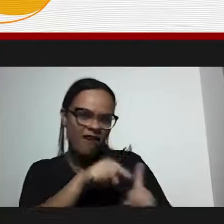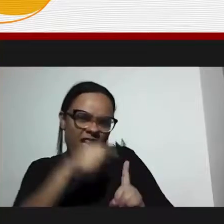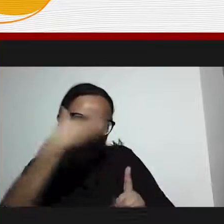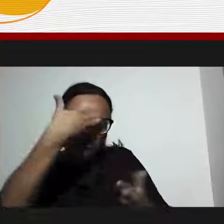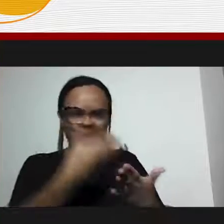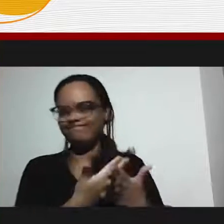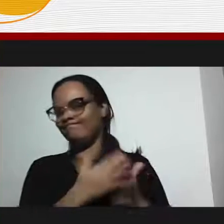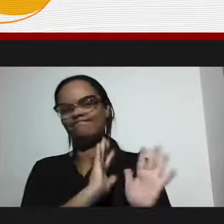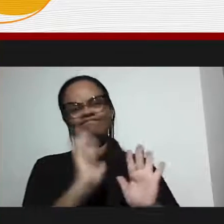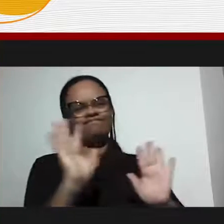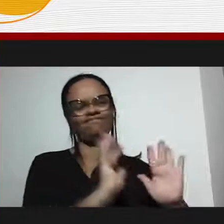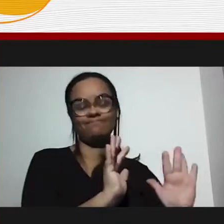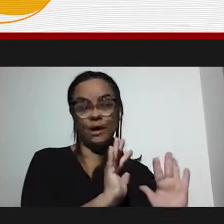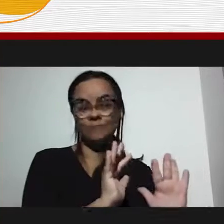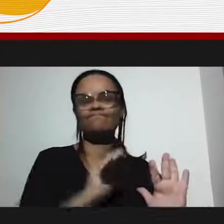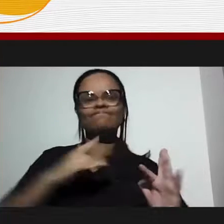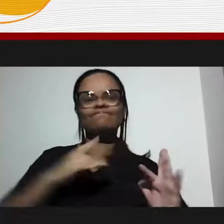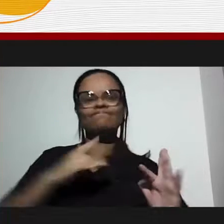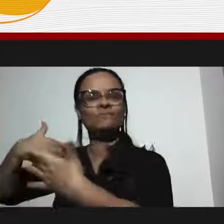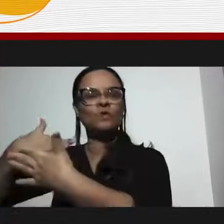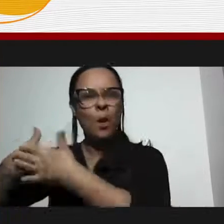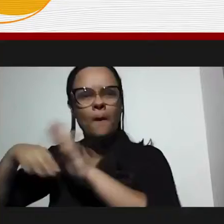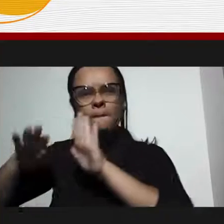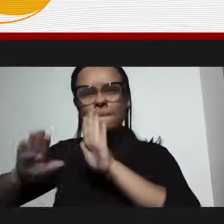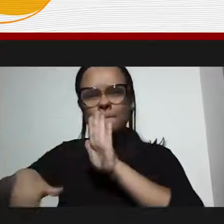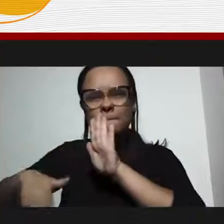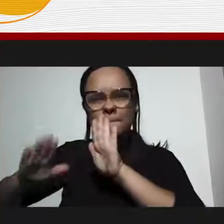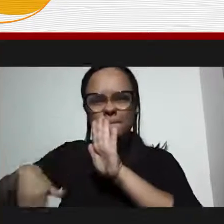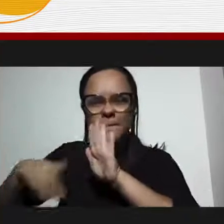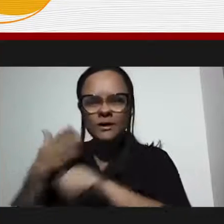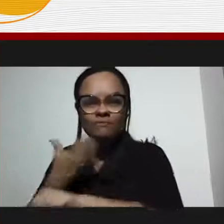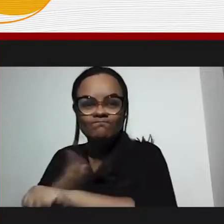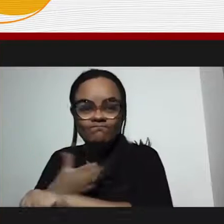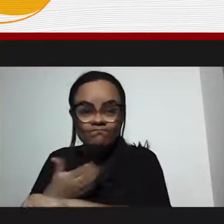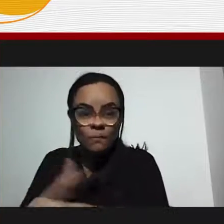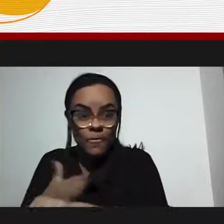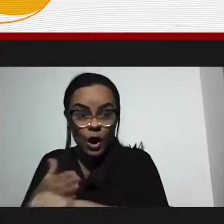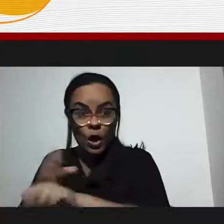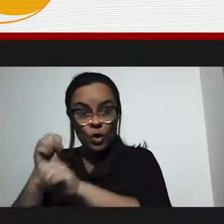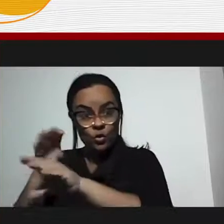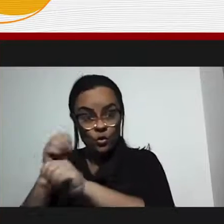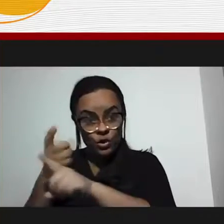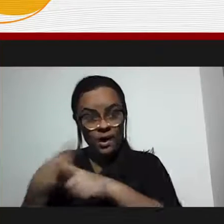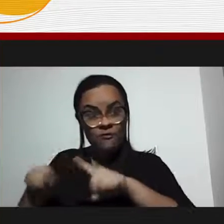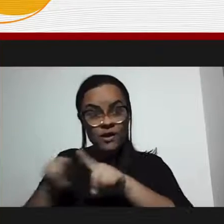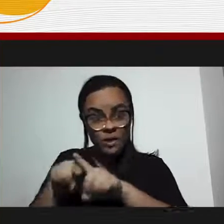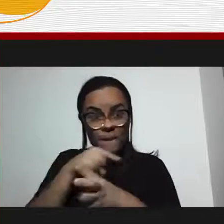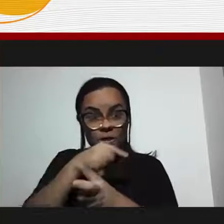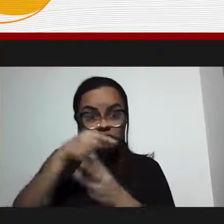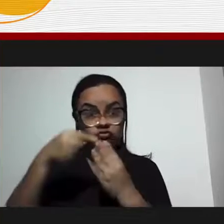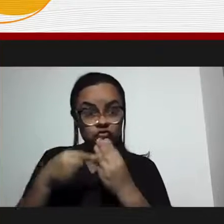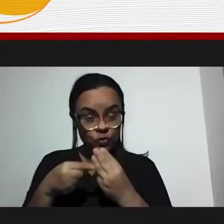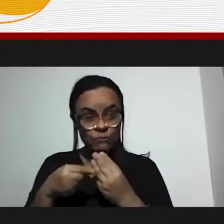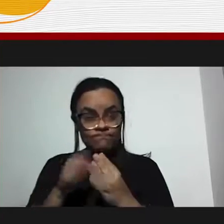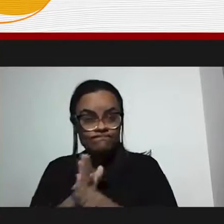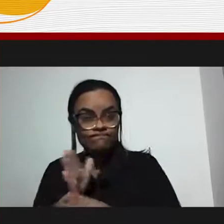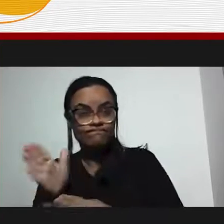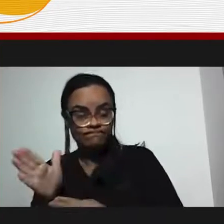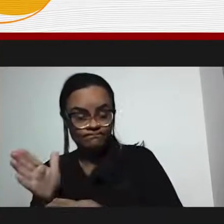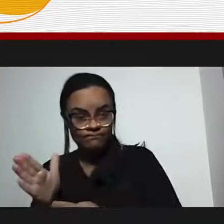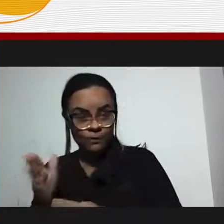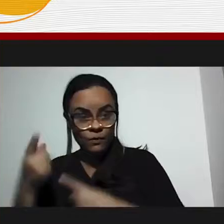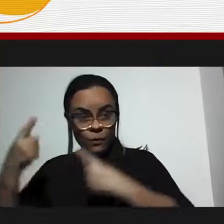teve uma época que eu nadava, treinava e estudava. E quando eu ia para os